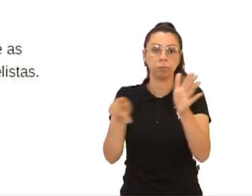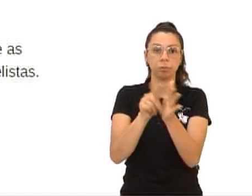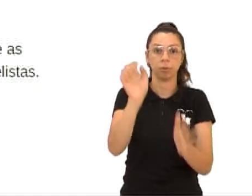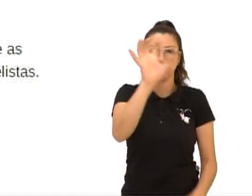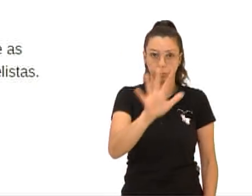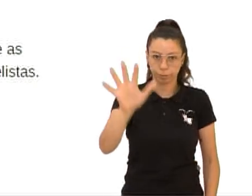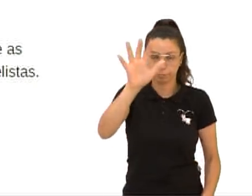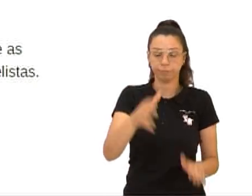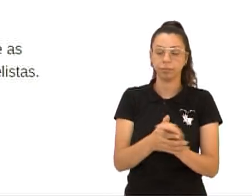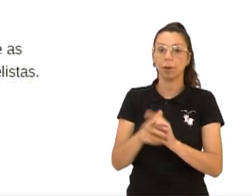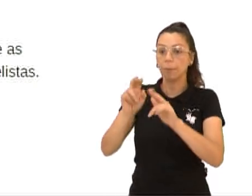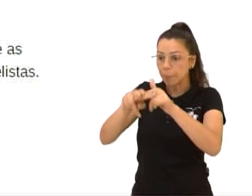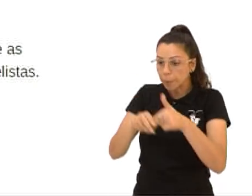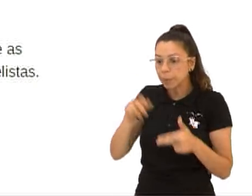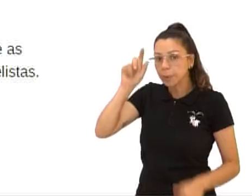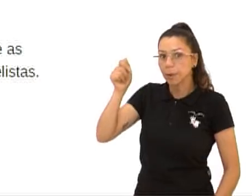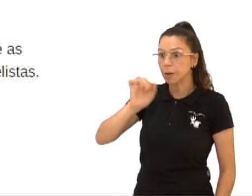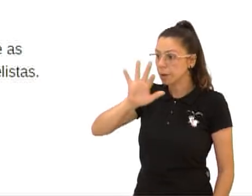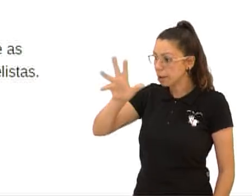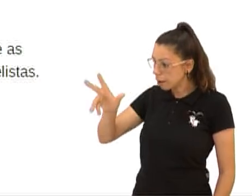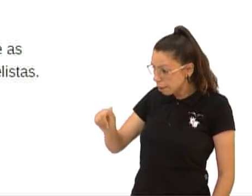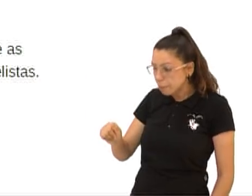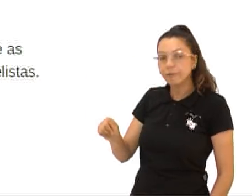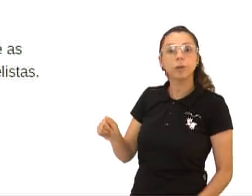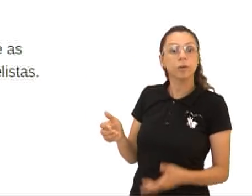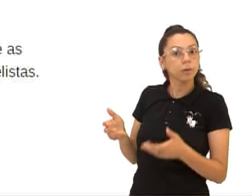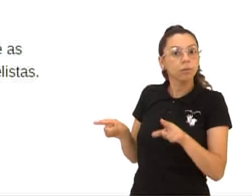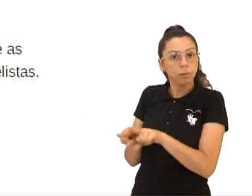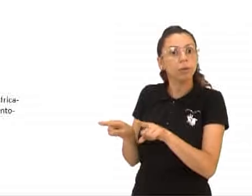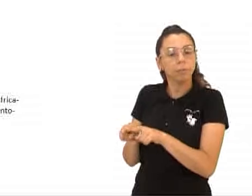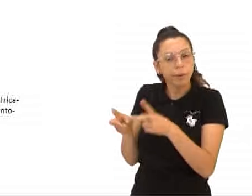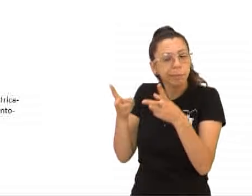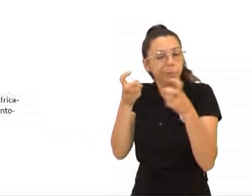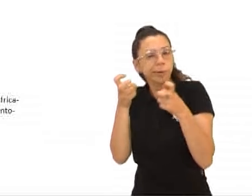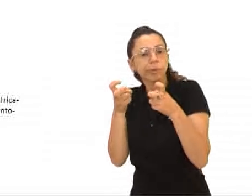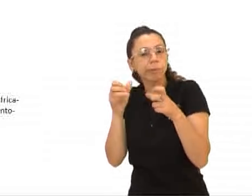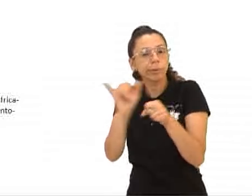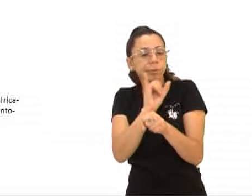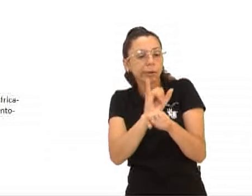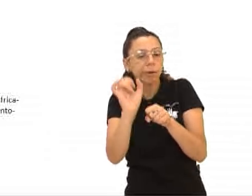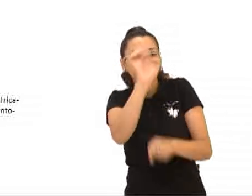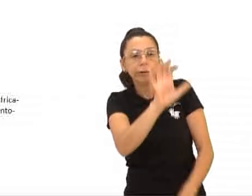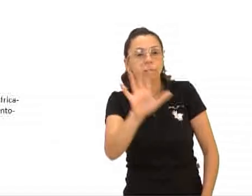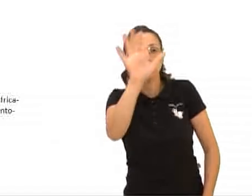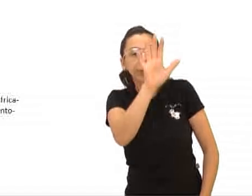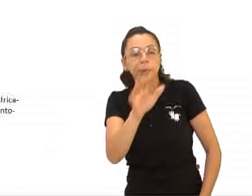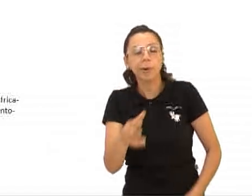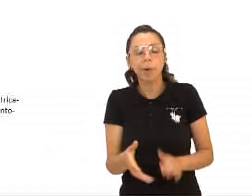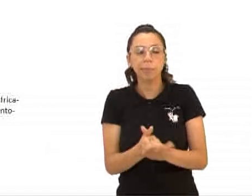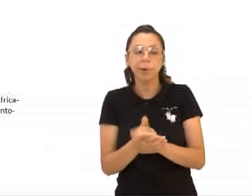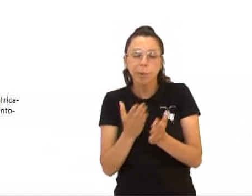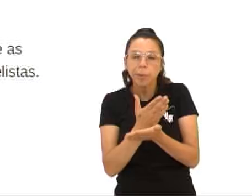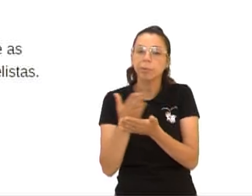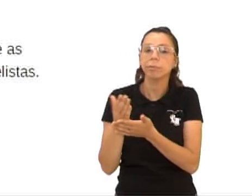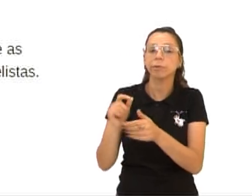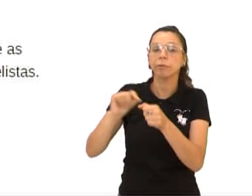e vem em busca de uma parceria com o Brasil aqui. No ano passado, 2019,